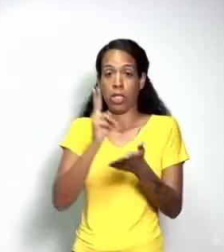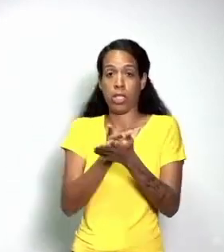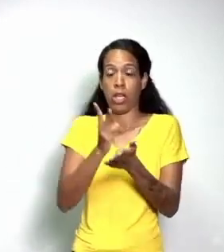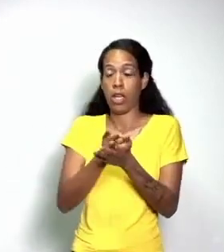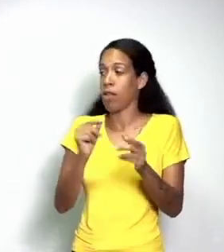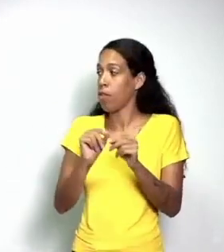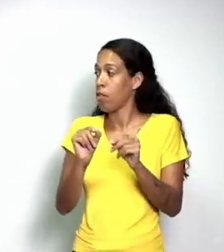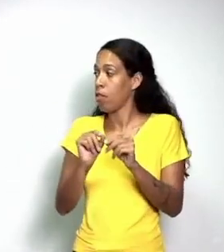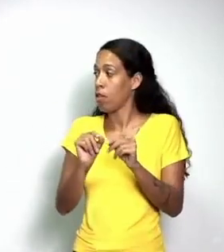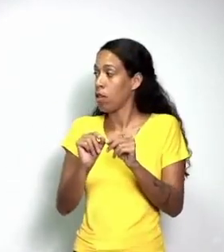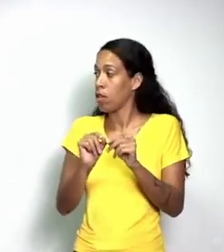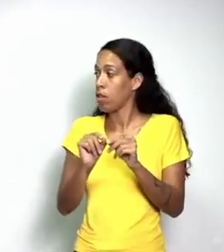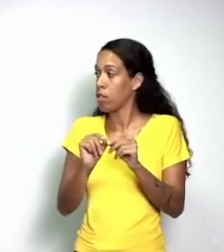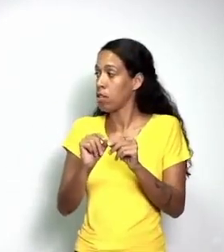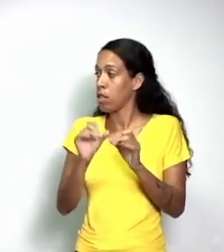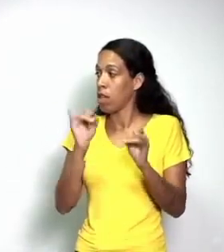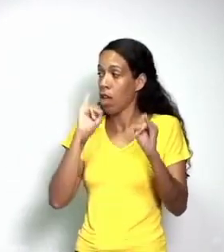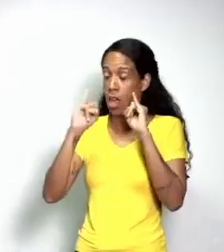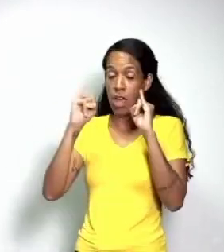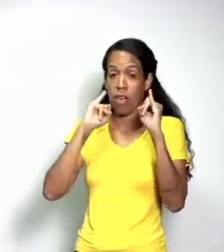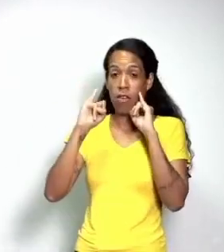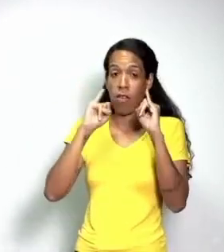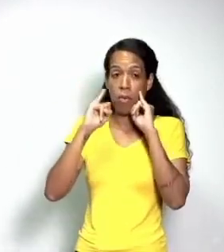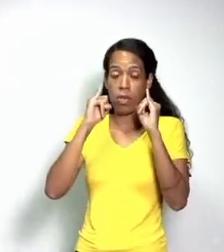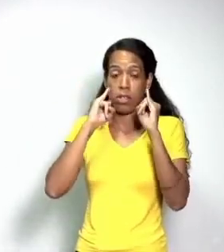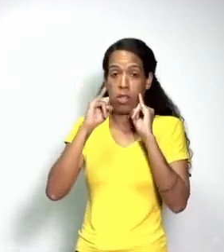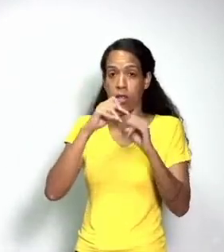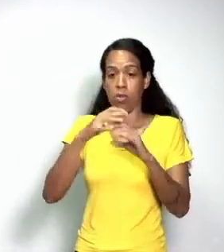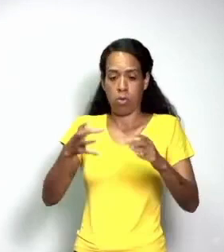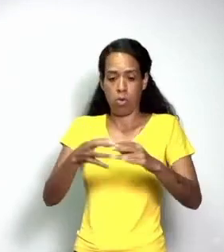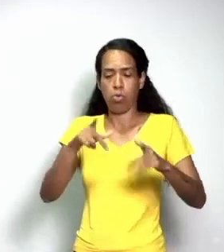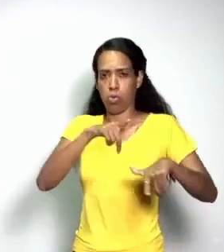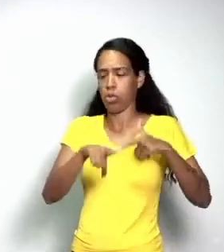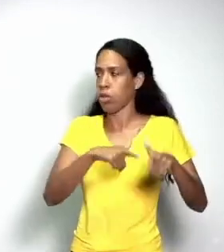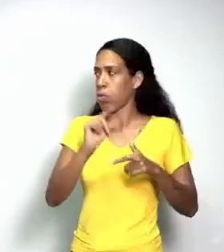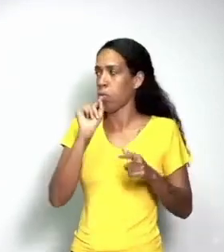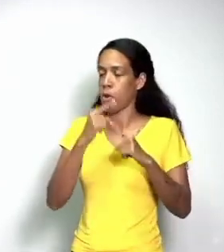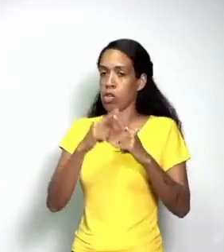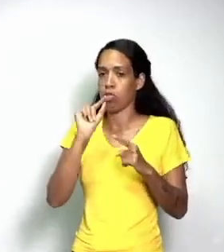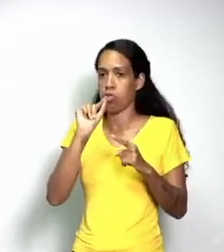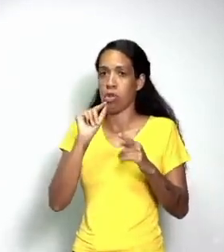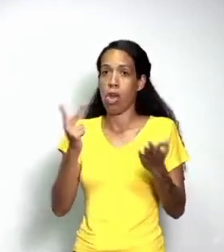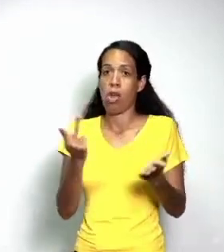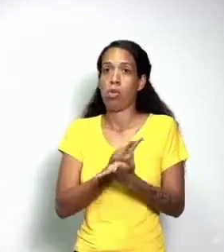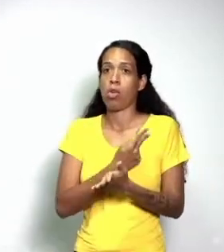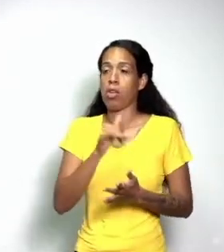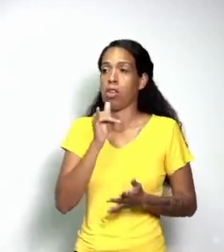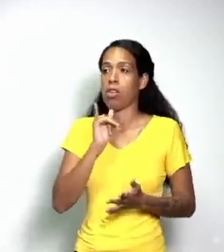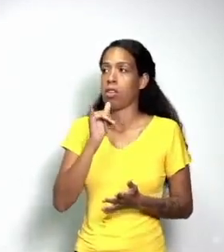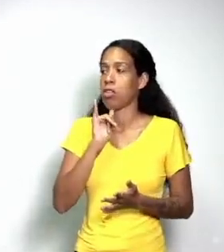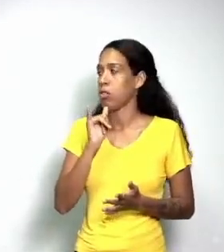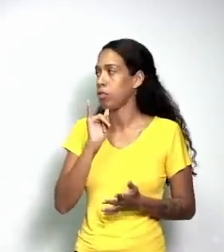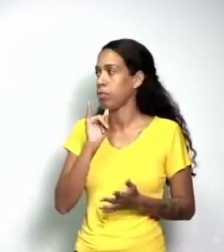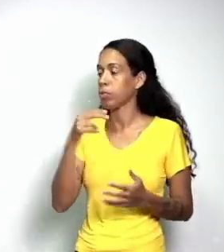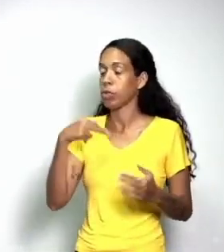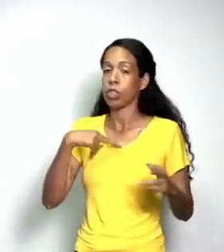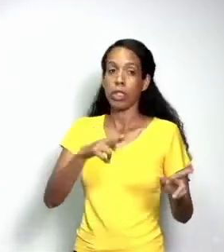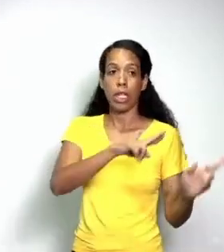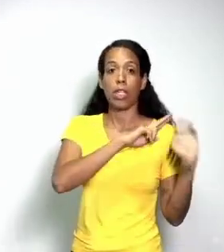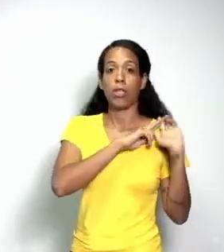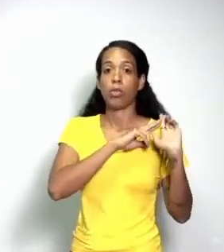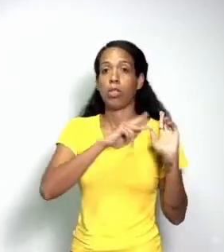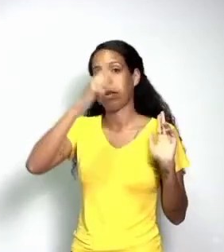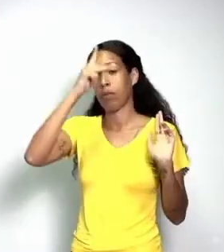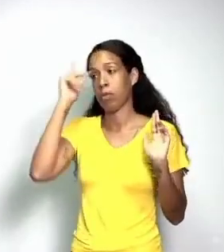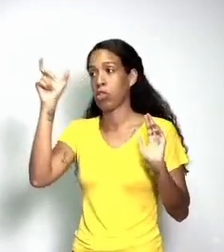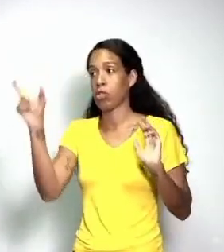feita e informada para a equipe, porque já aconteceu de, por exemplo, não ser responsabilidade de